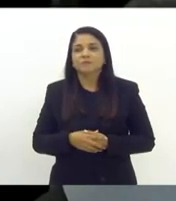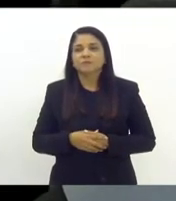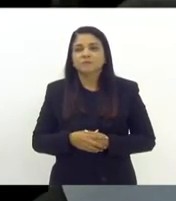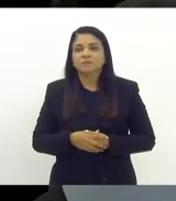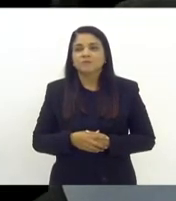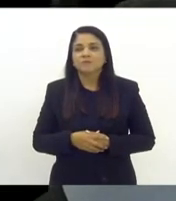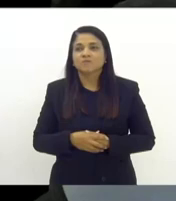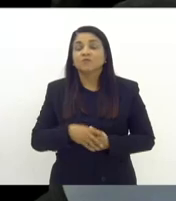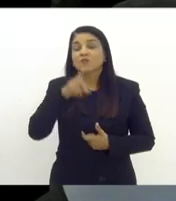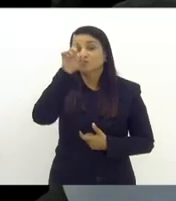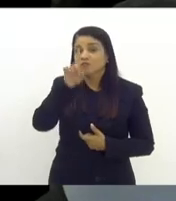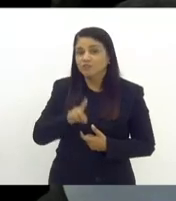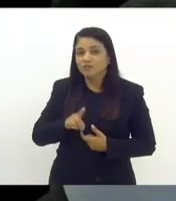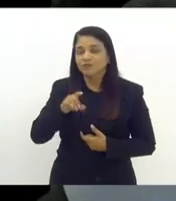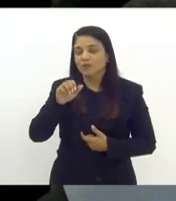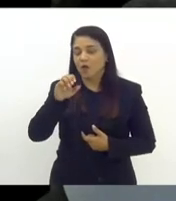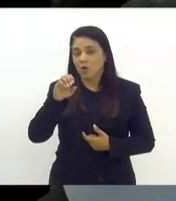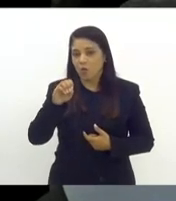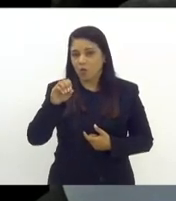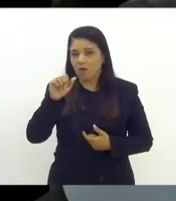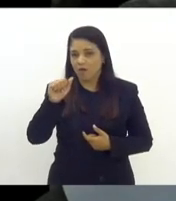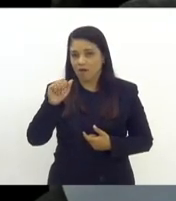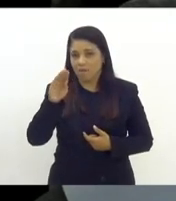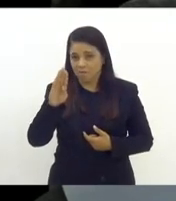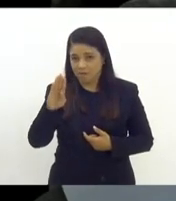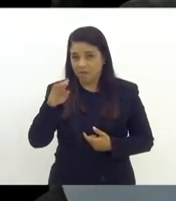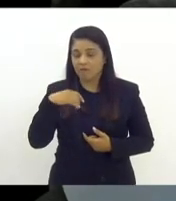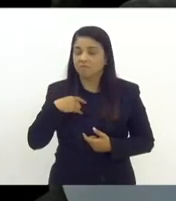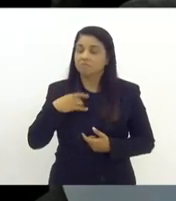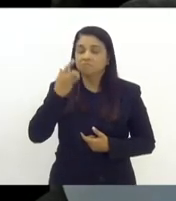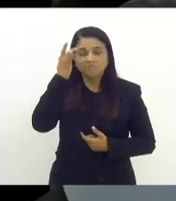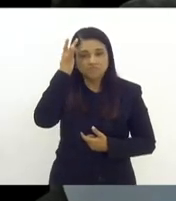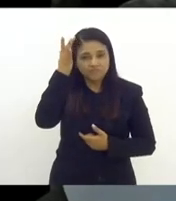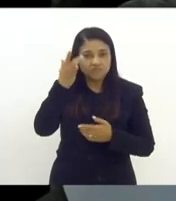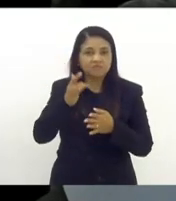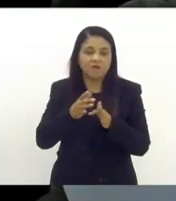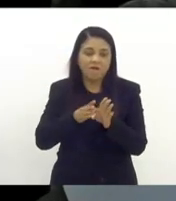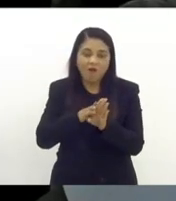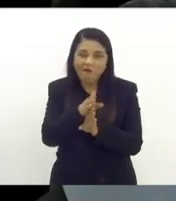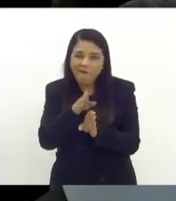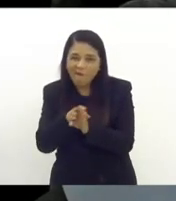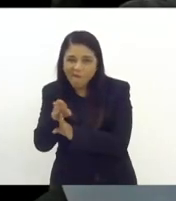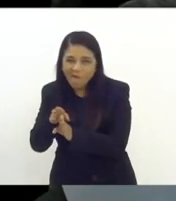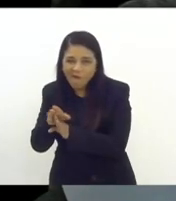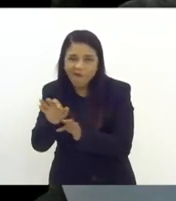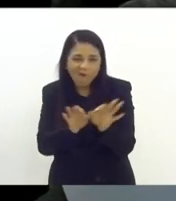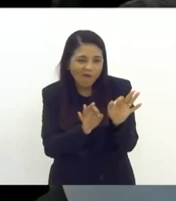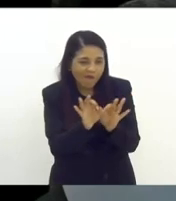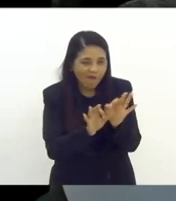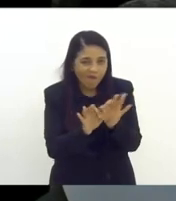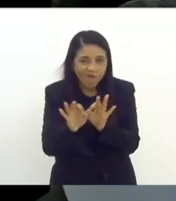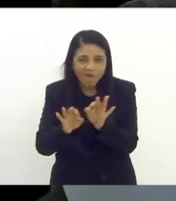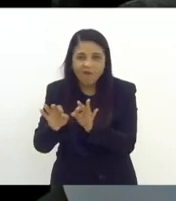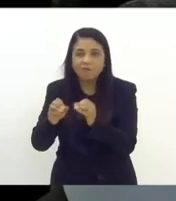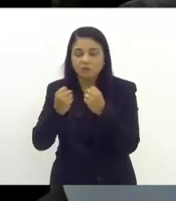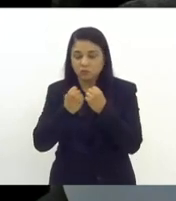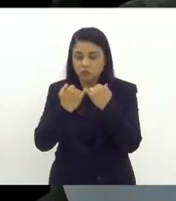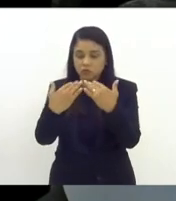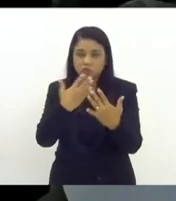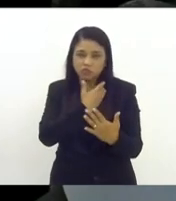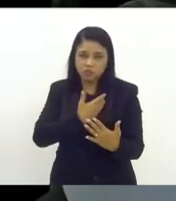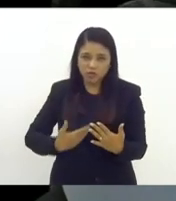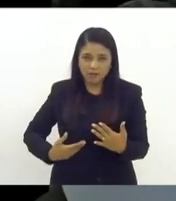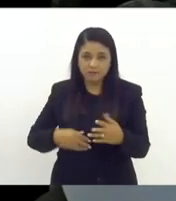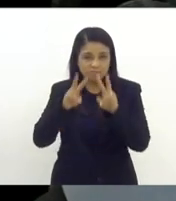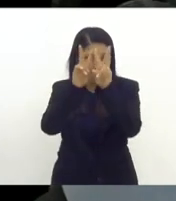diretor da OAB pode nos facilitar muito nessa questão jurídica para que a gente possa tratar tanto numa audiência só